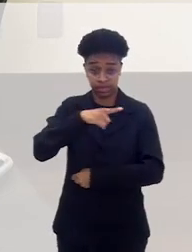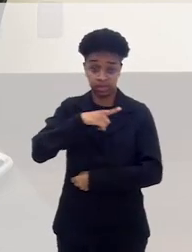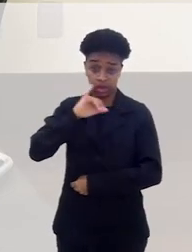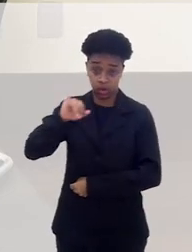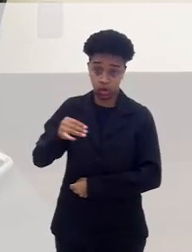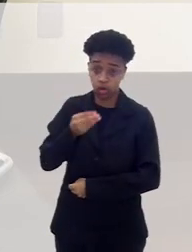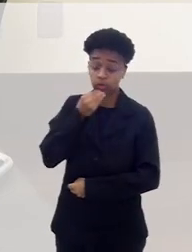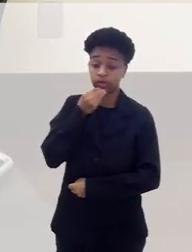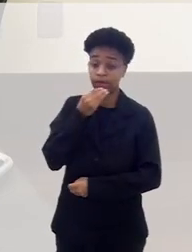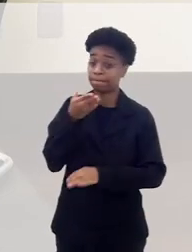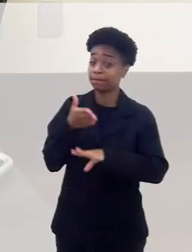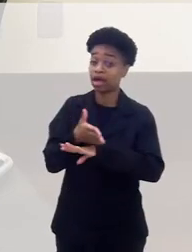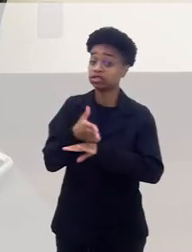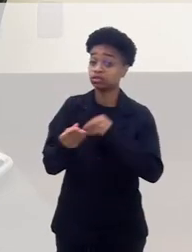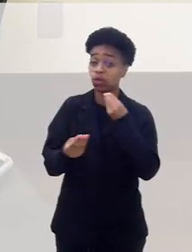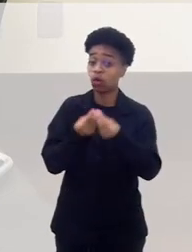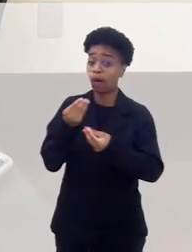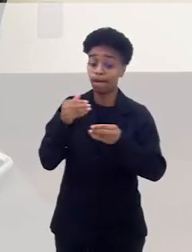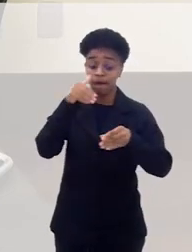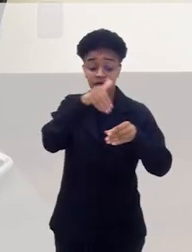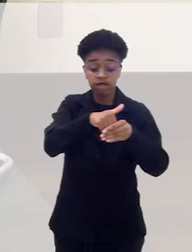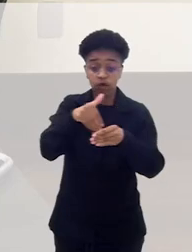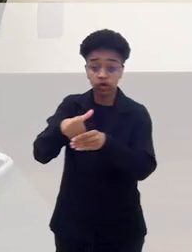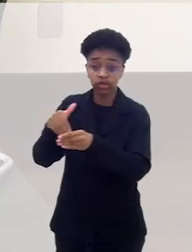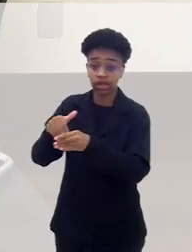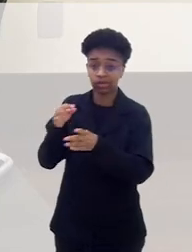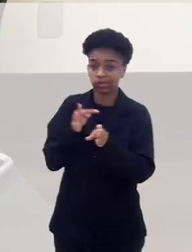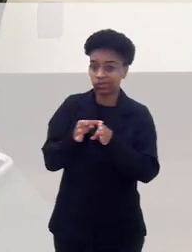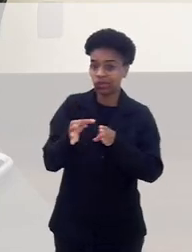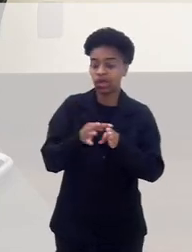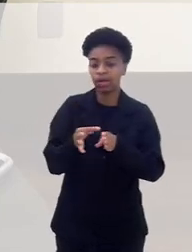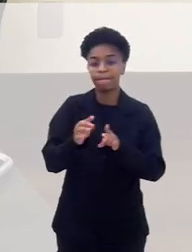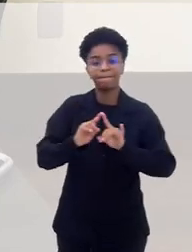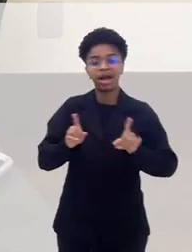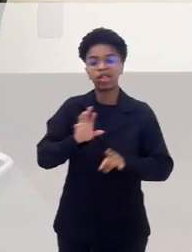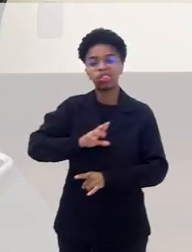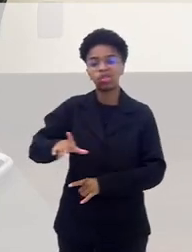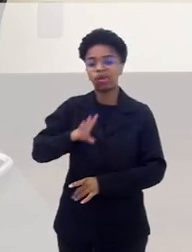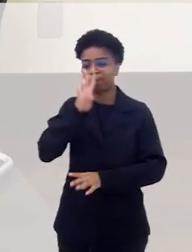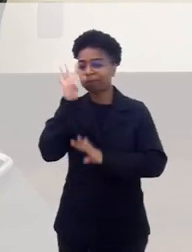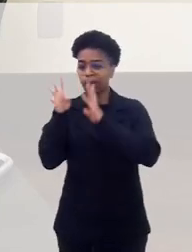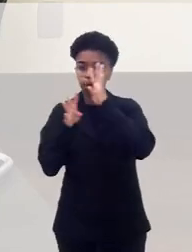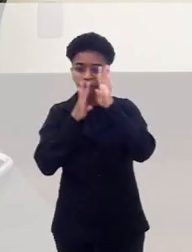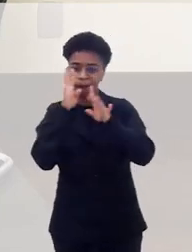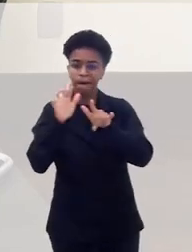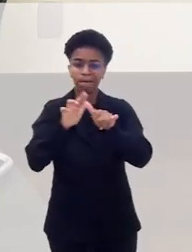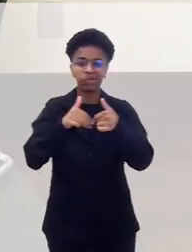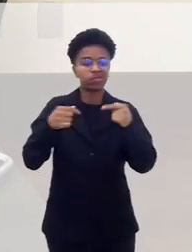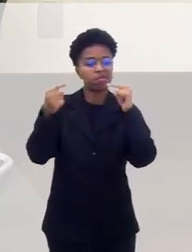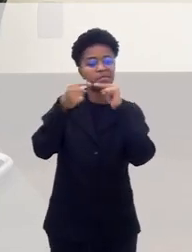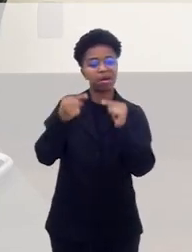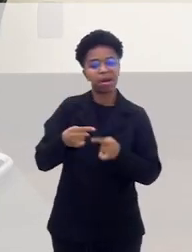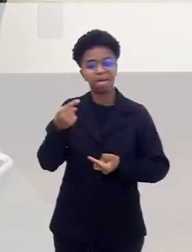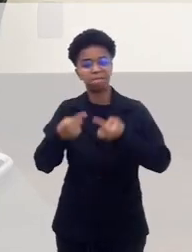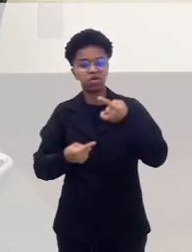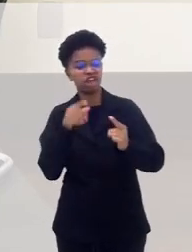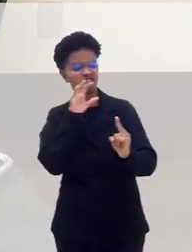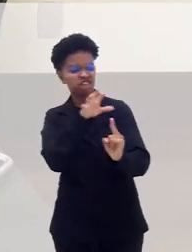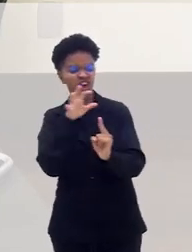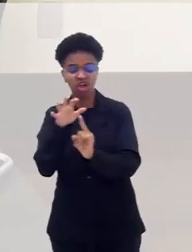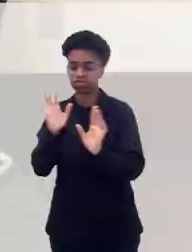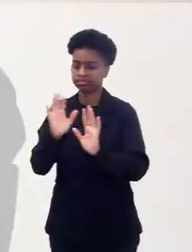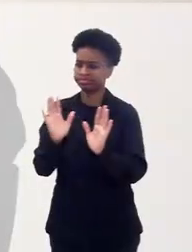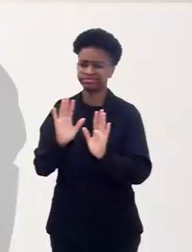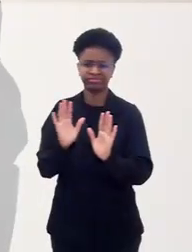participar elegendo o seu conselheiro tutelar e não beleza por princípios políticos por influências